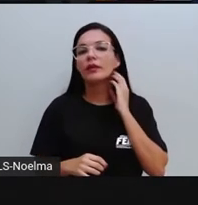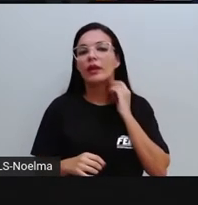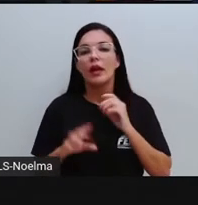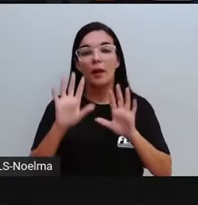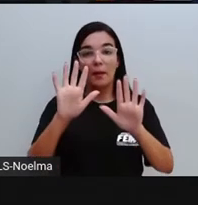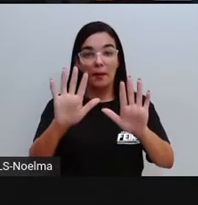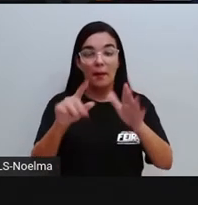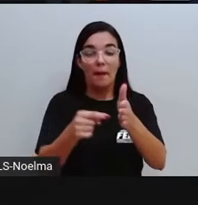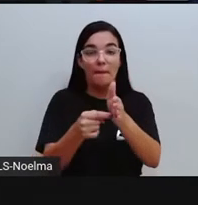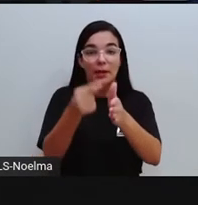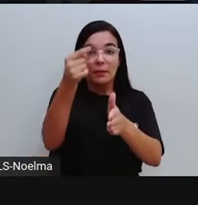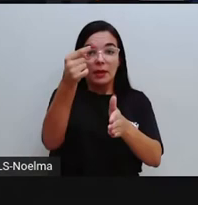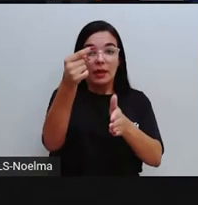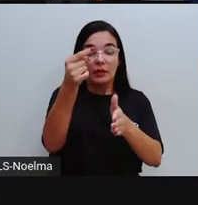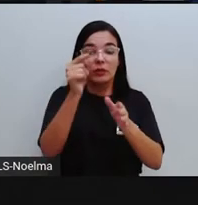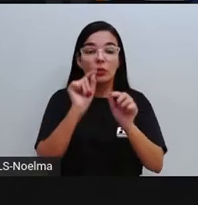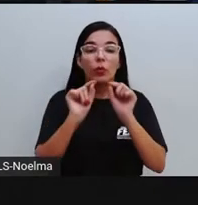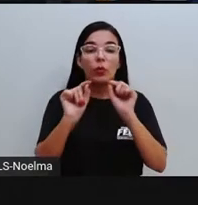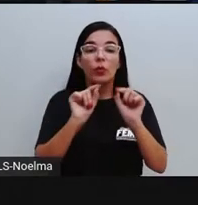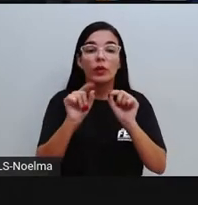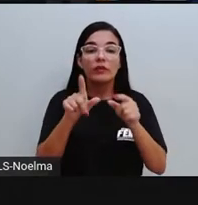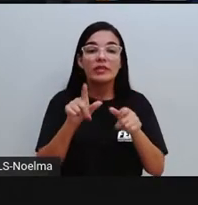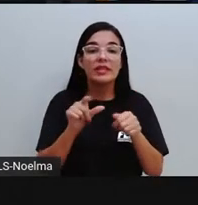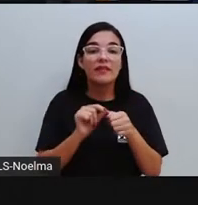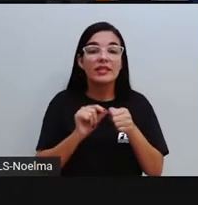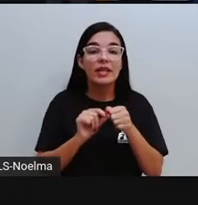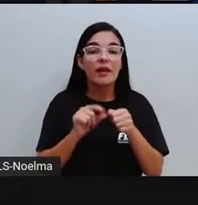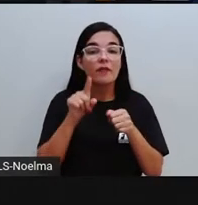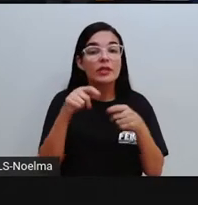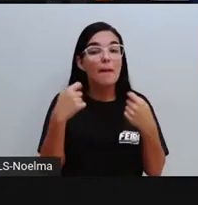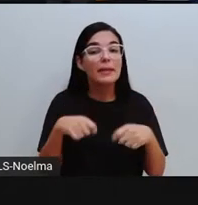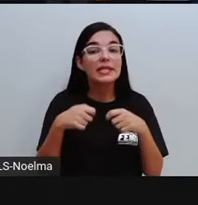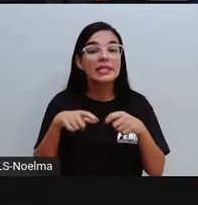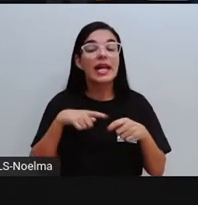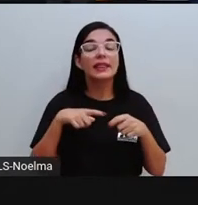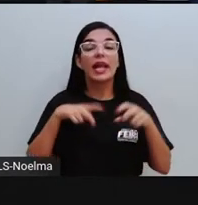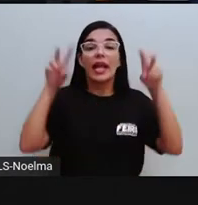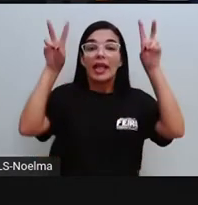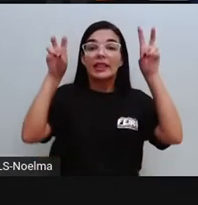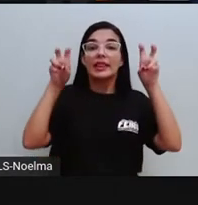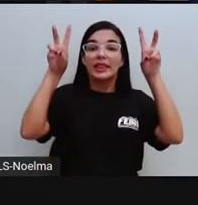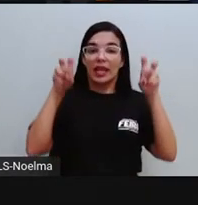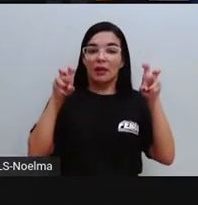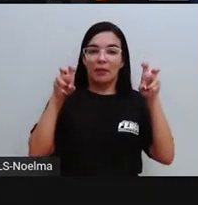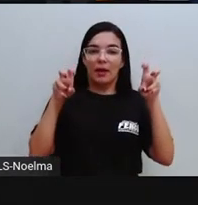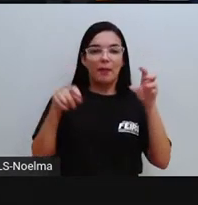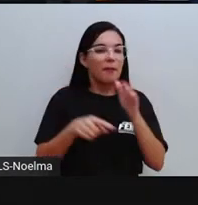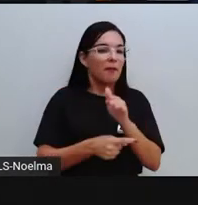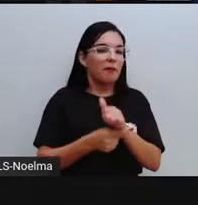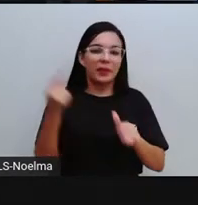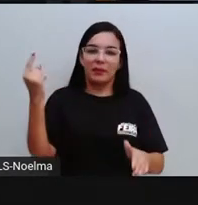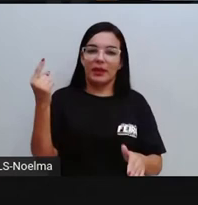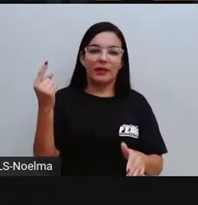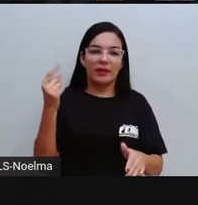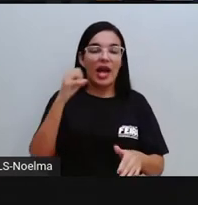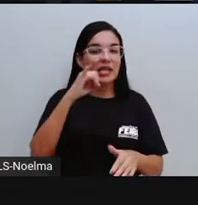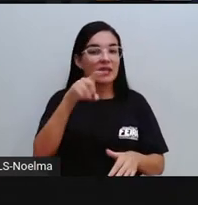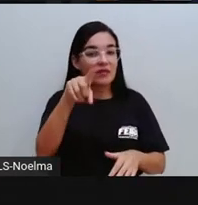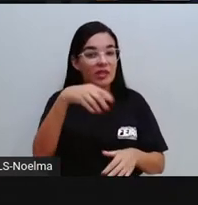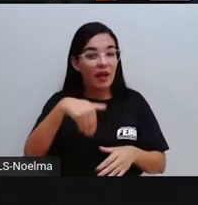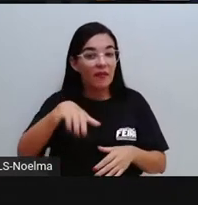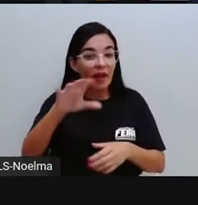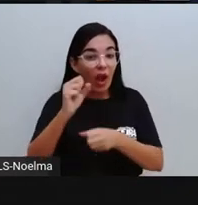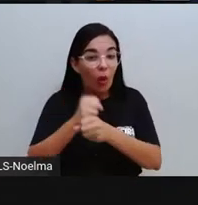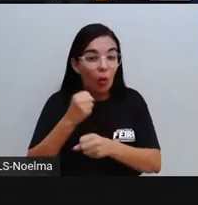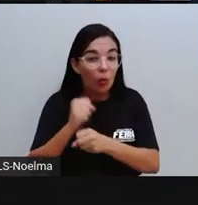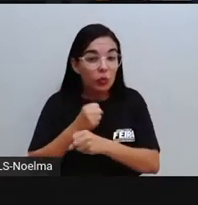Primeiro passo, tenha um tema. Se você vai construir um texto, né, como você constrói qualquer